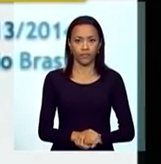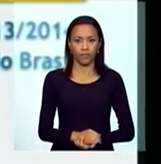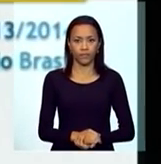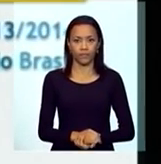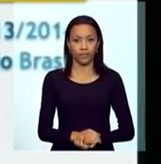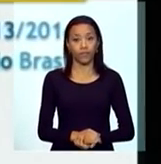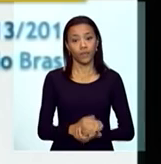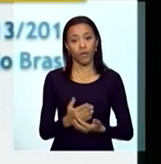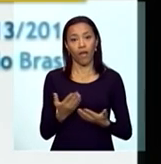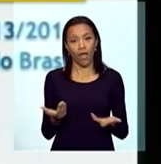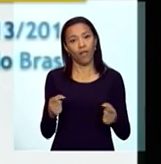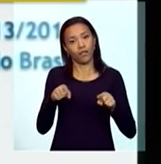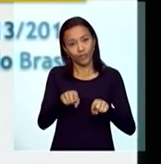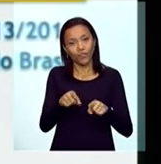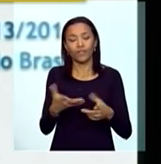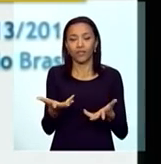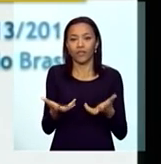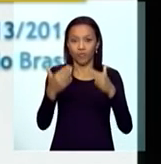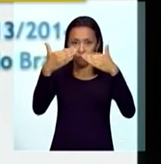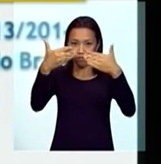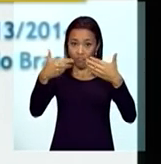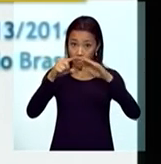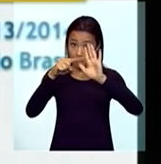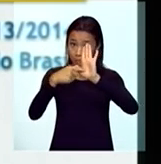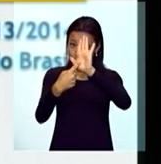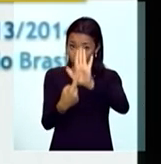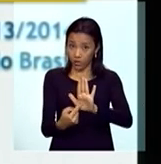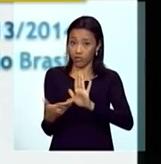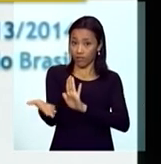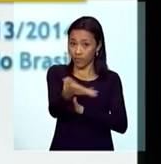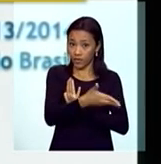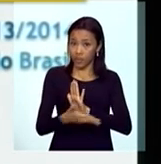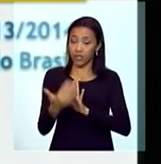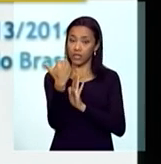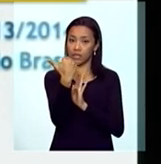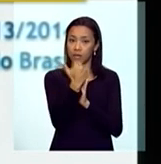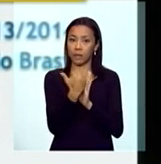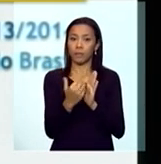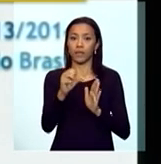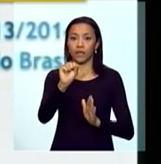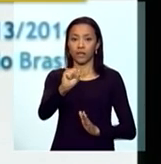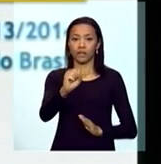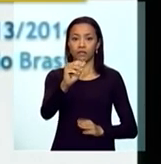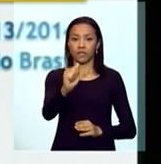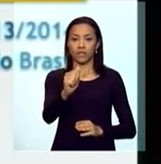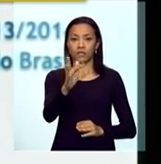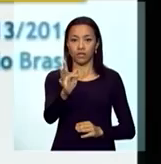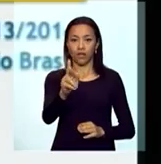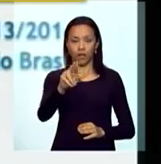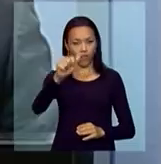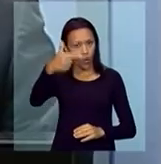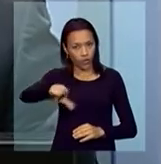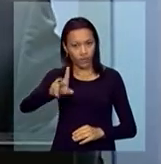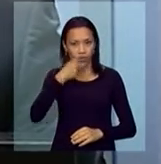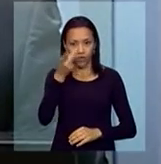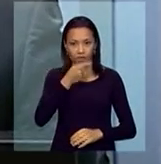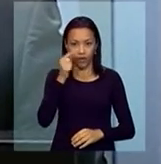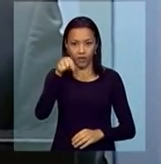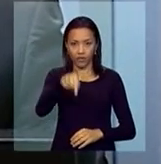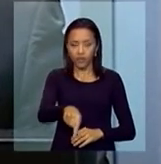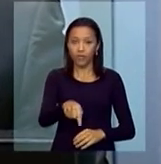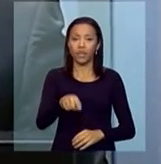Era isso, então, a apresentação deste plano safra que eu considero, mais uma vez eu vou repetir, um plano